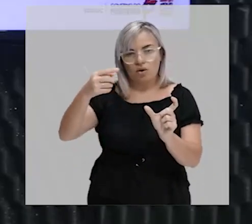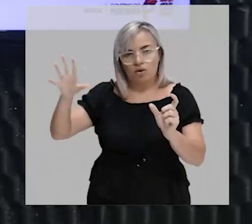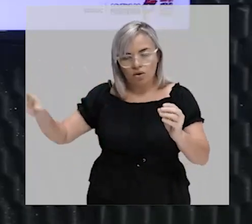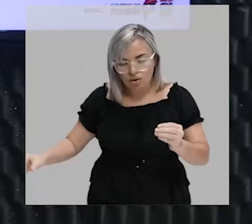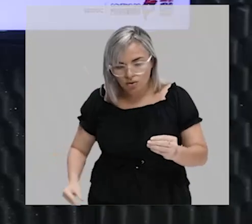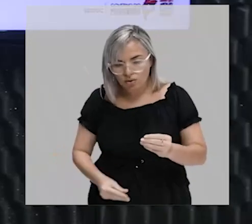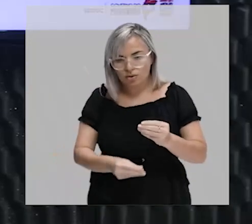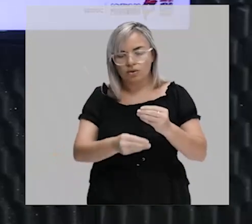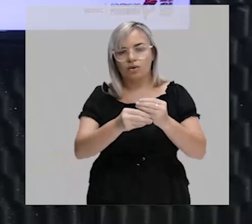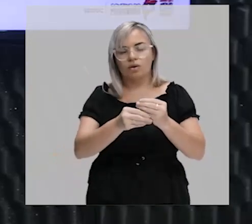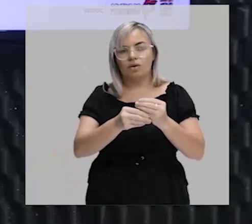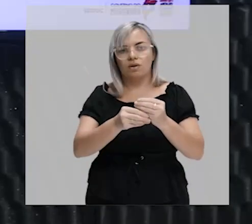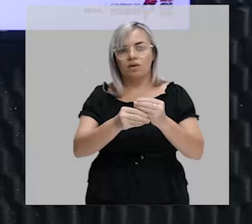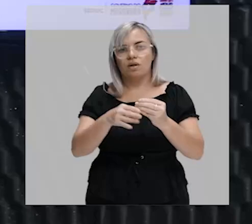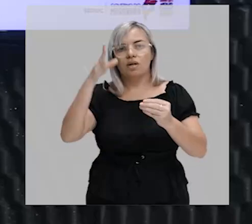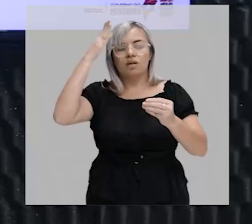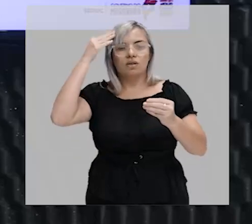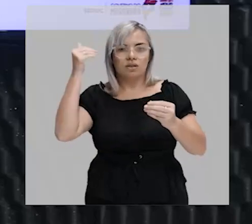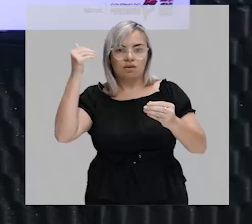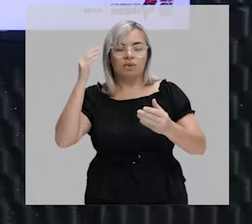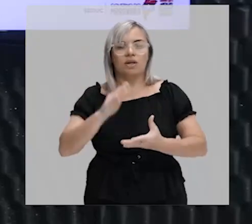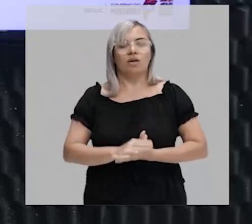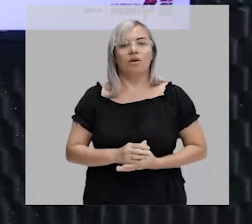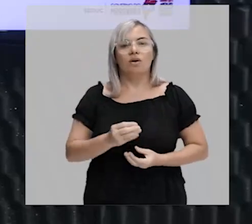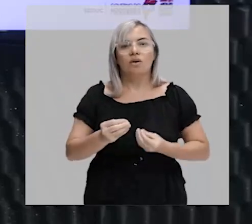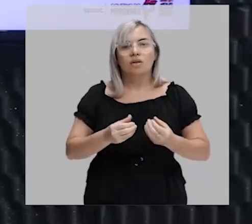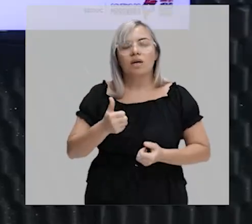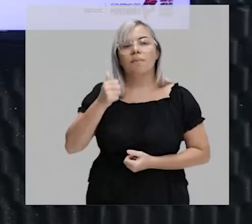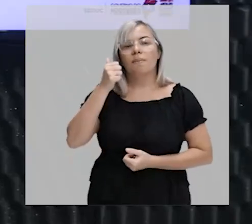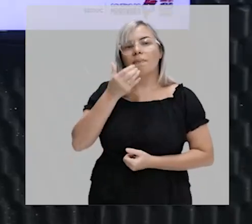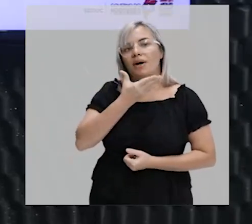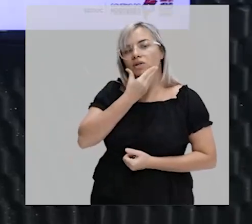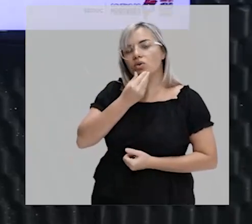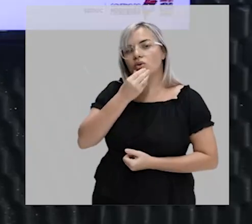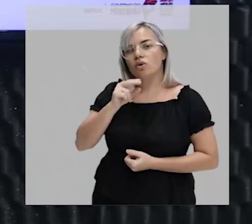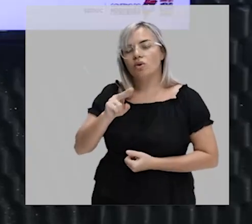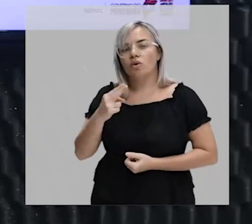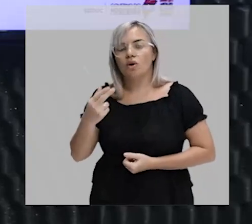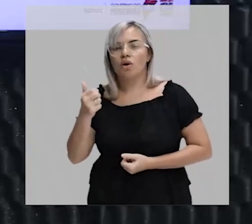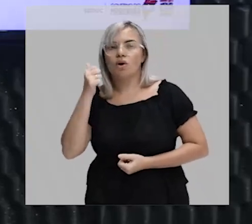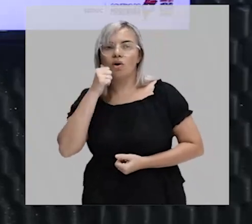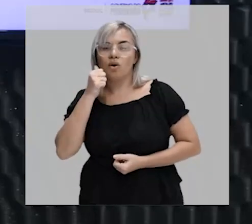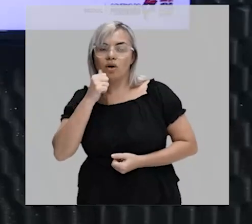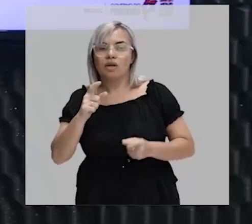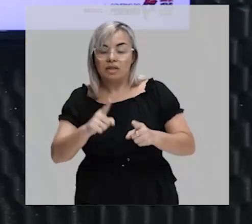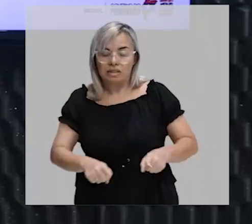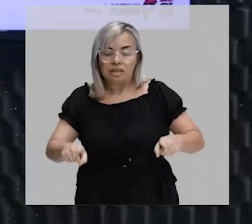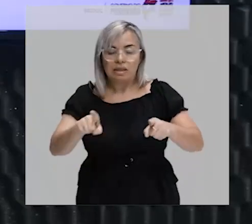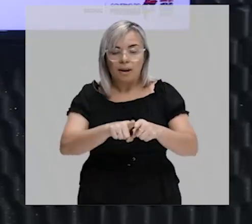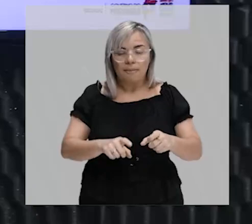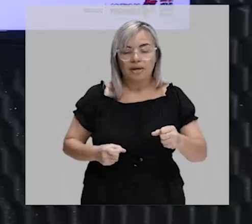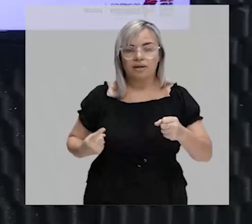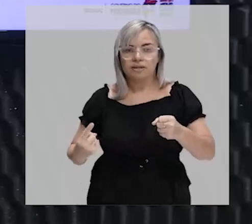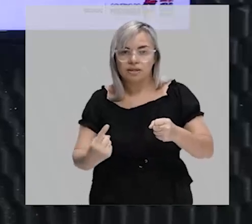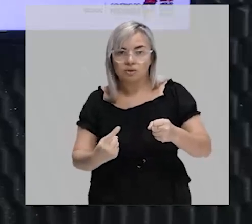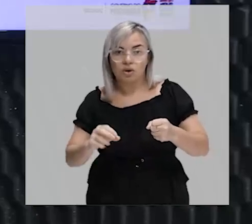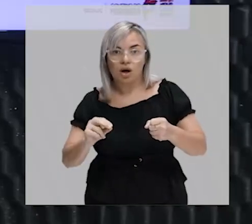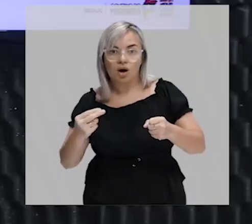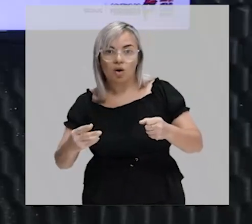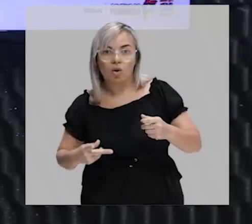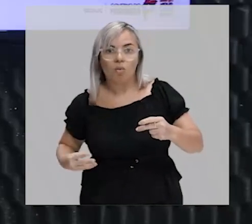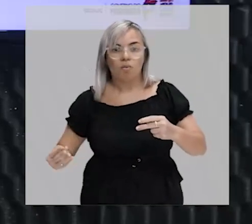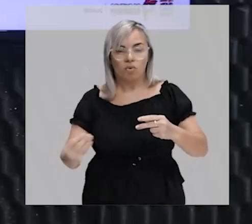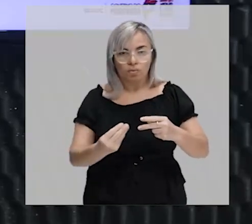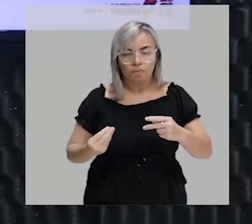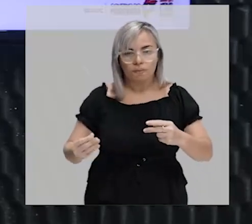designá-lo como masculino ou como feminino, e também como singular ou plural. Mas